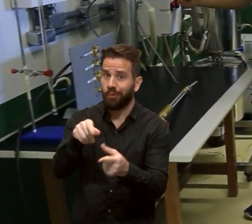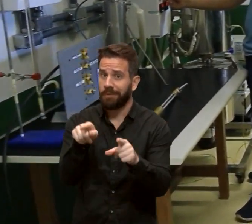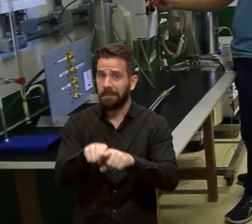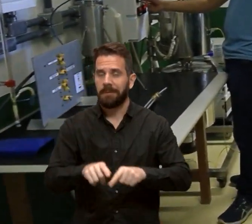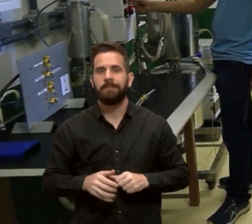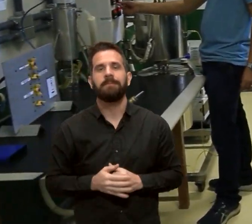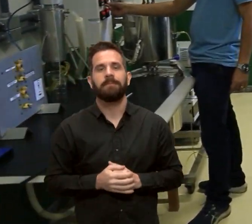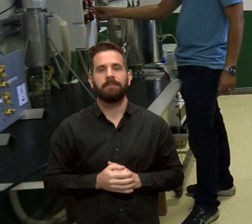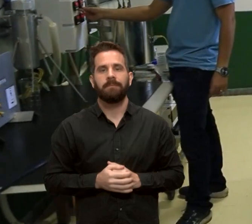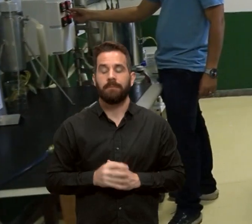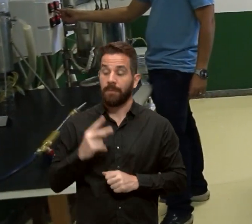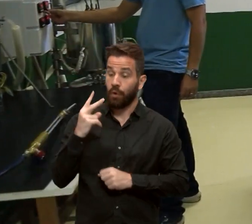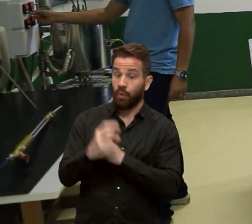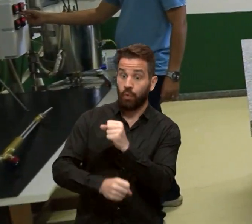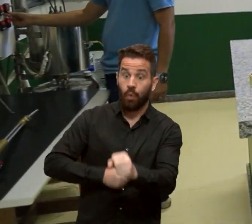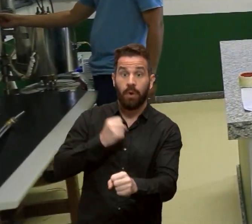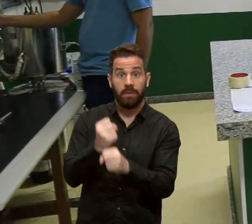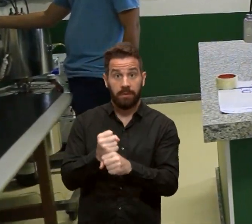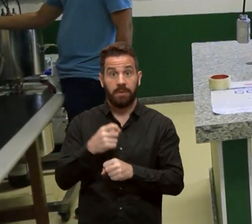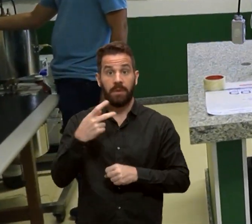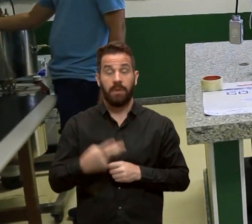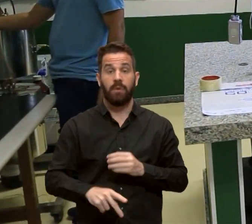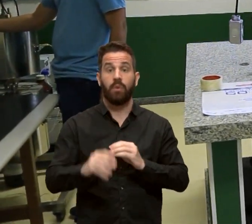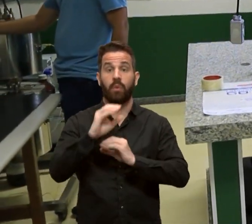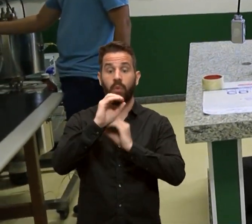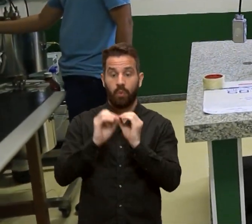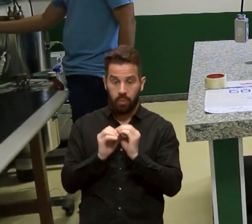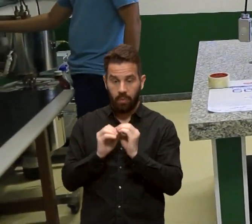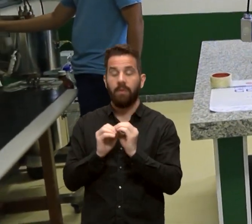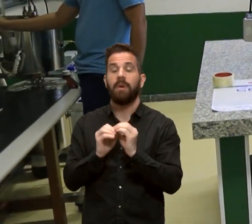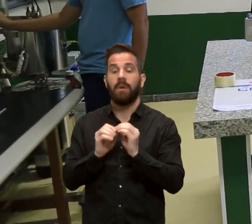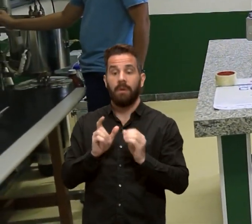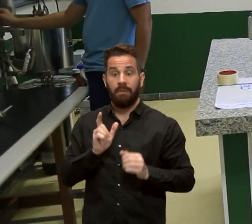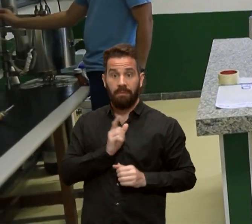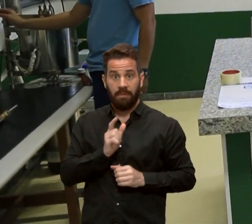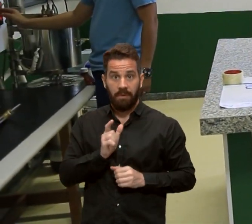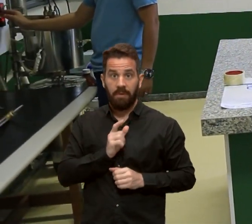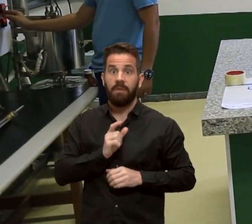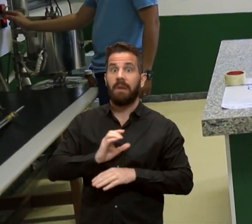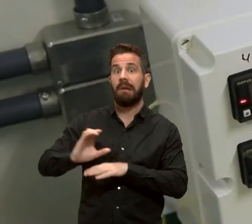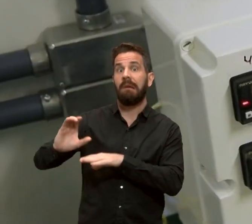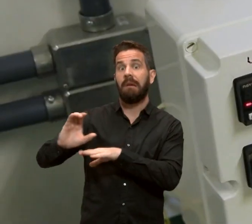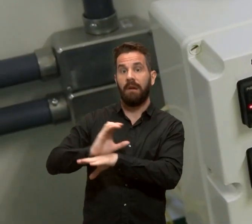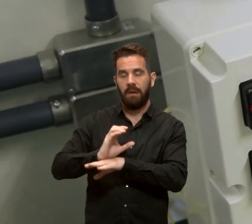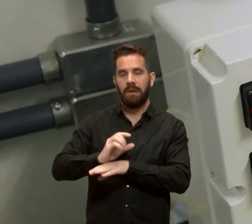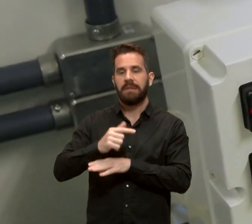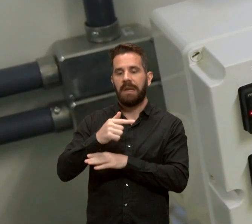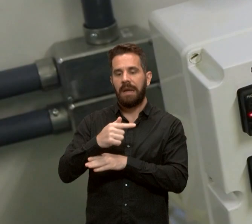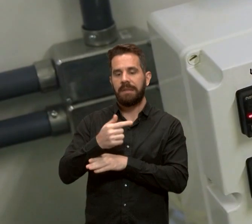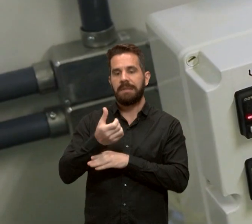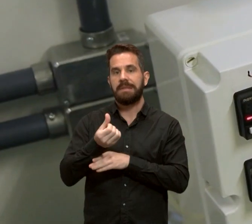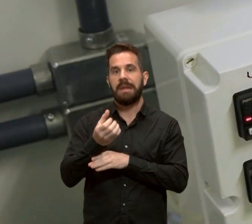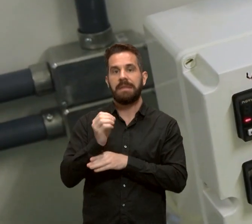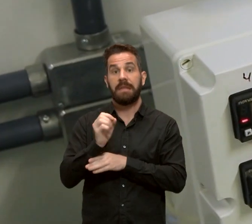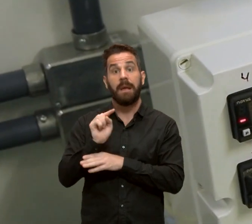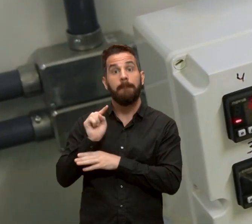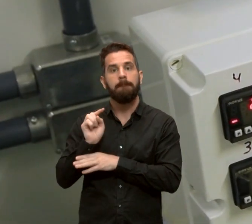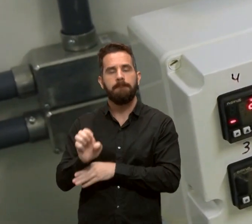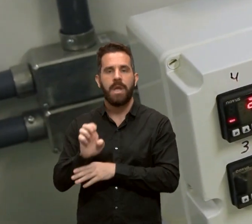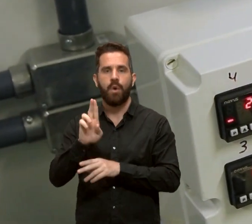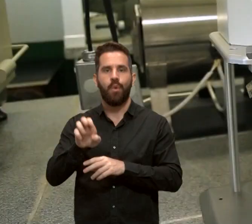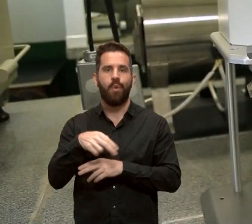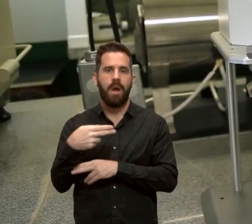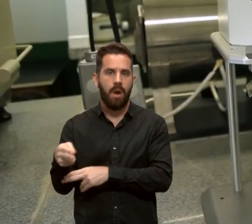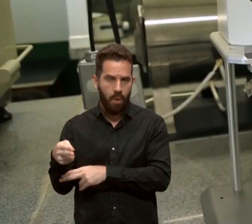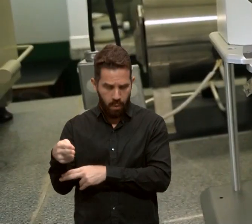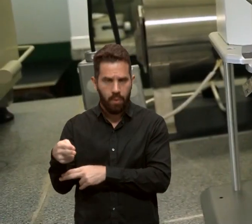de 2 anos, a UFG vai contar com um aporte de 760 mil euros para as pesquisas. O investimento está sendo